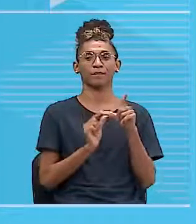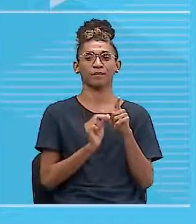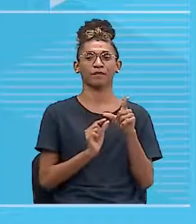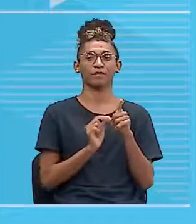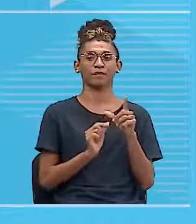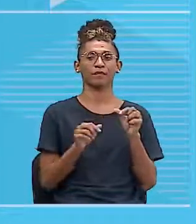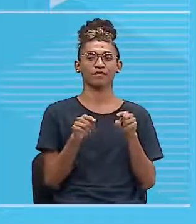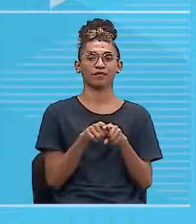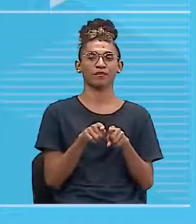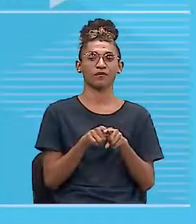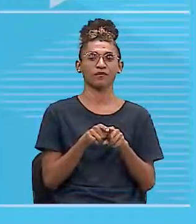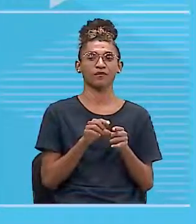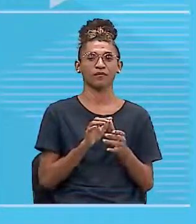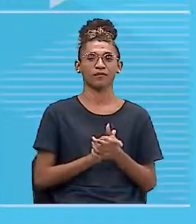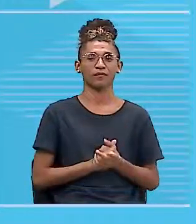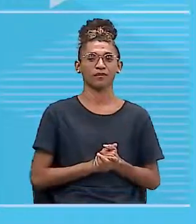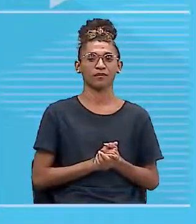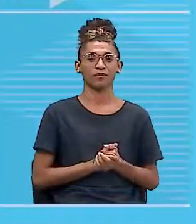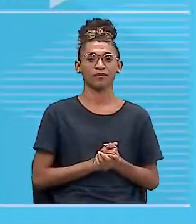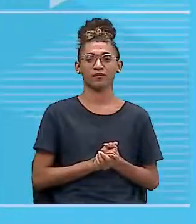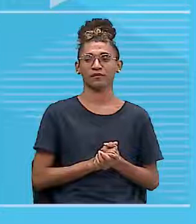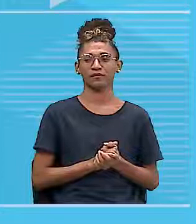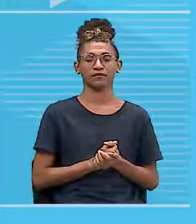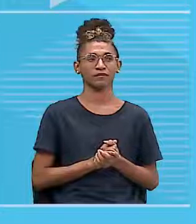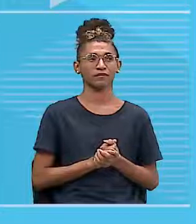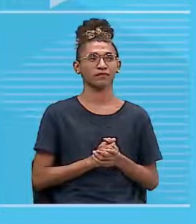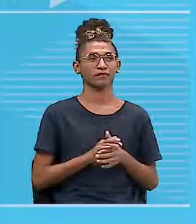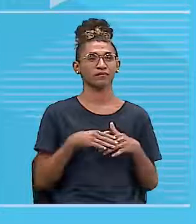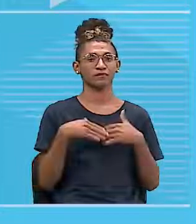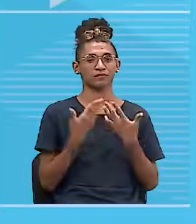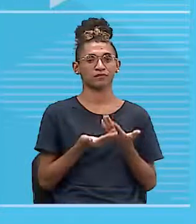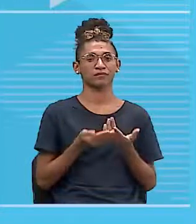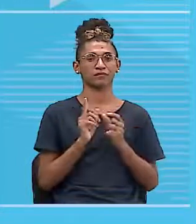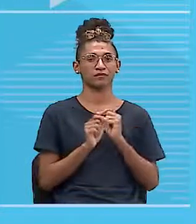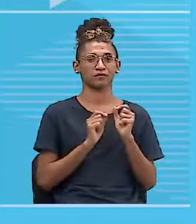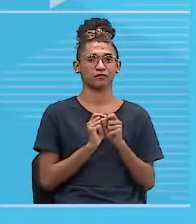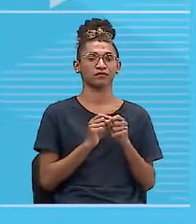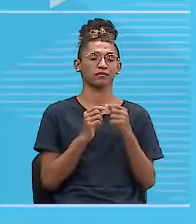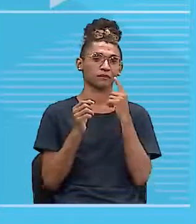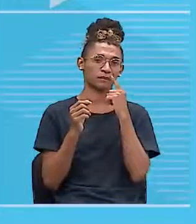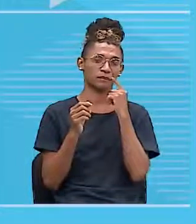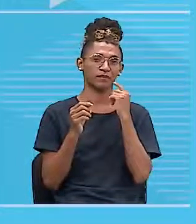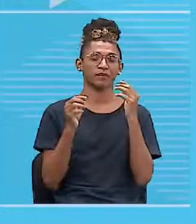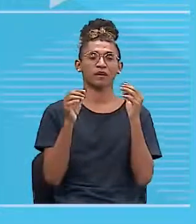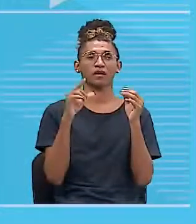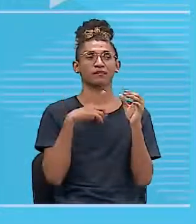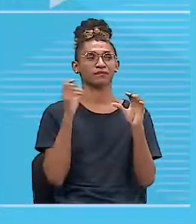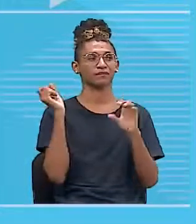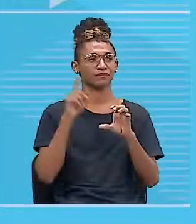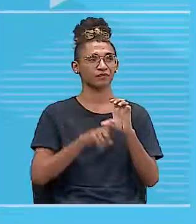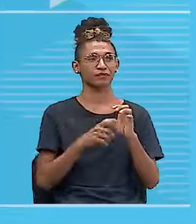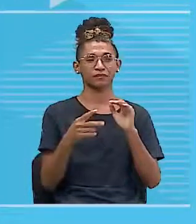carteira empregador sem contribuição conta própria sem contribuição